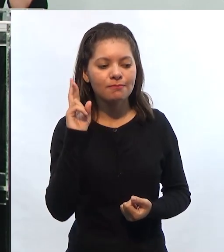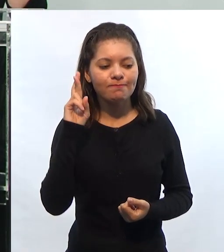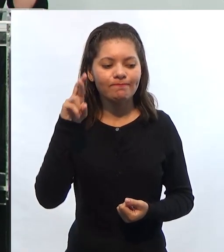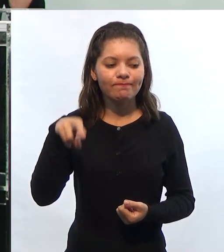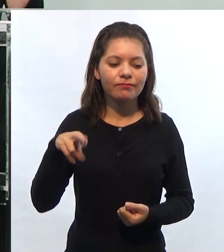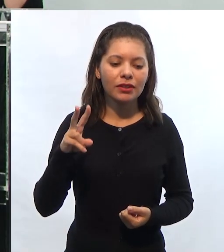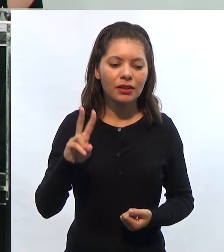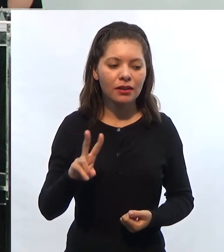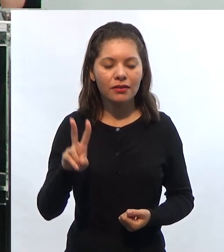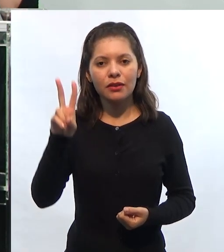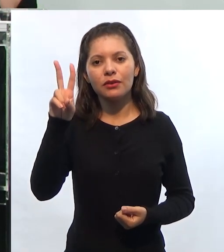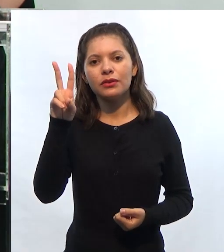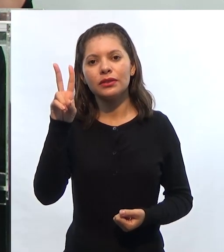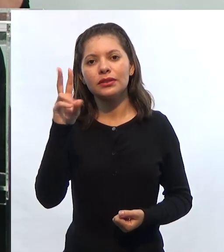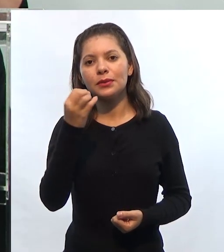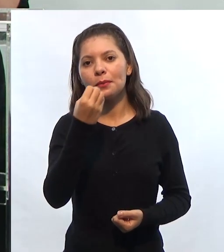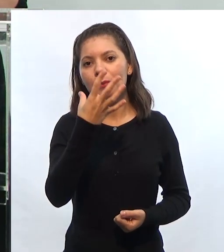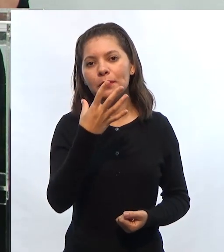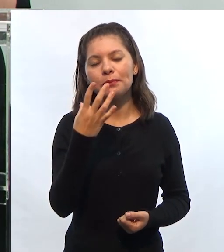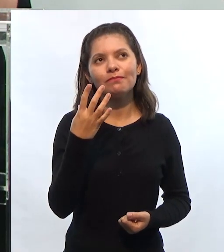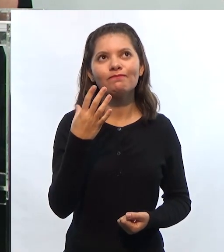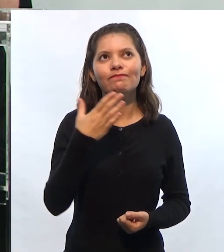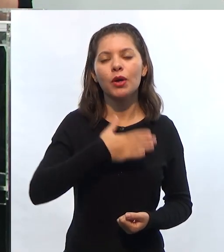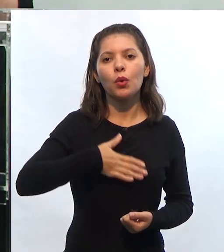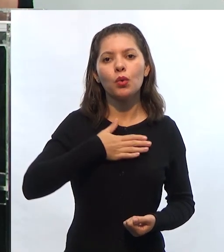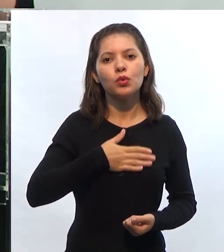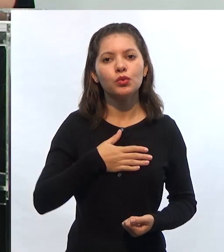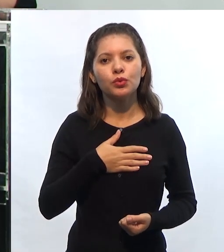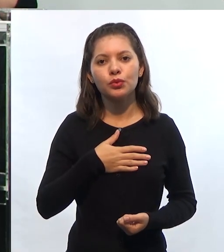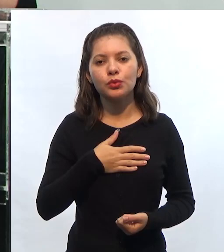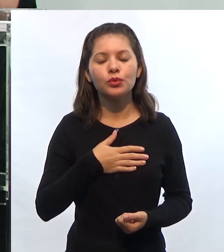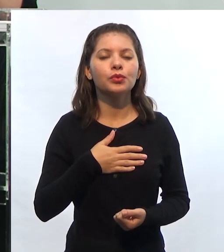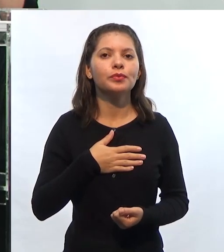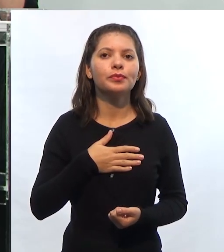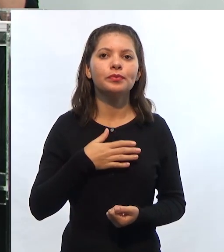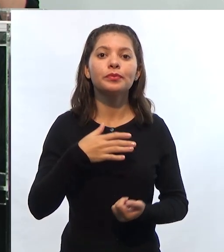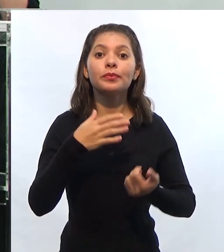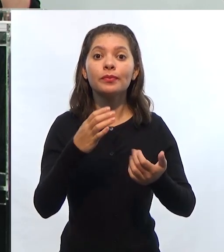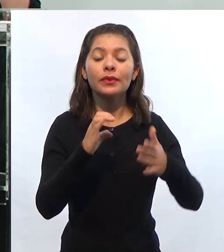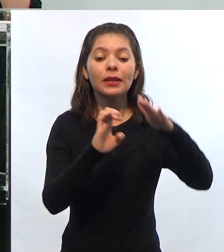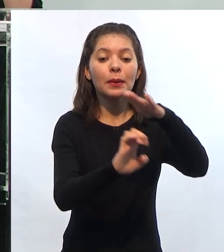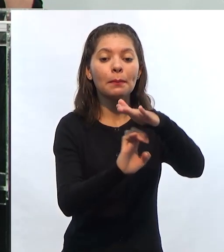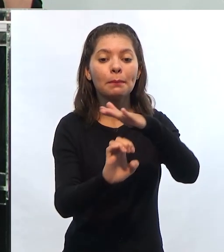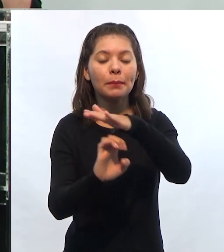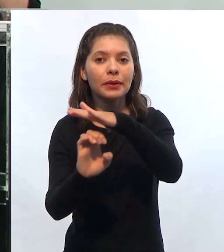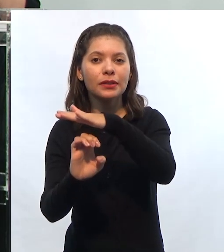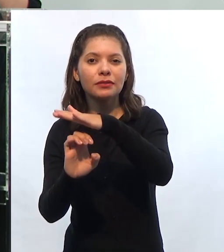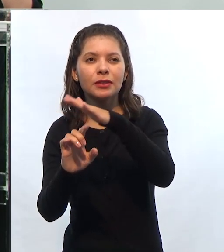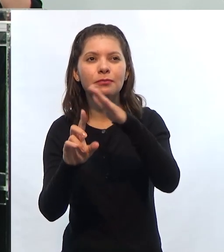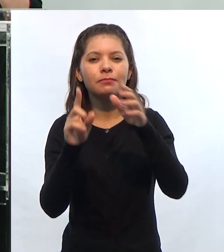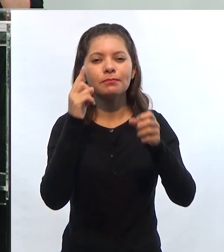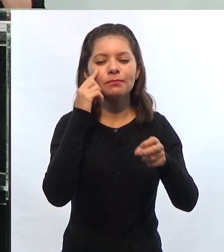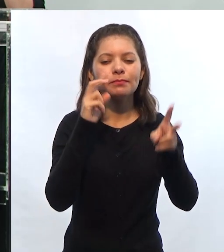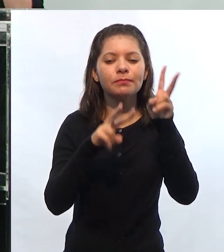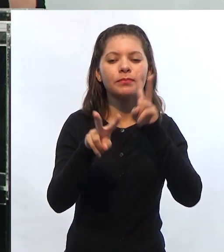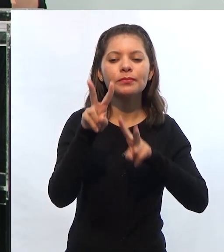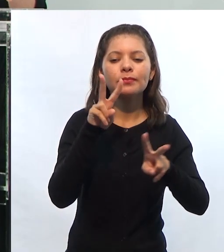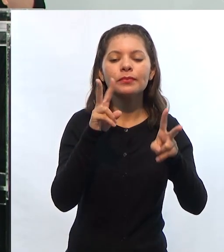nossas crenças, valores, gostos pessoais. E isso vai fazendo com que a empresa vai